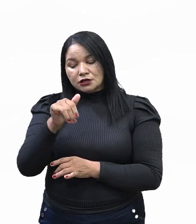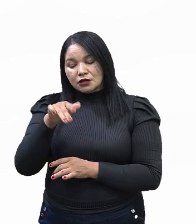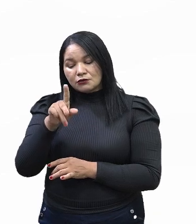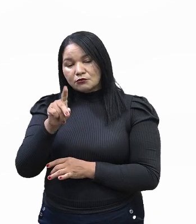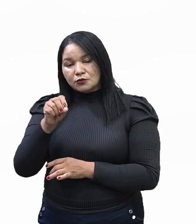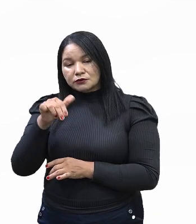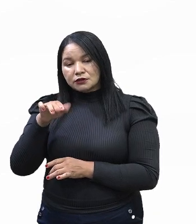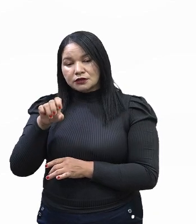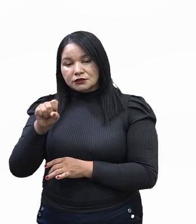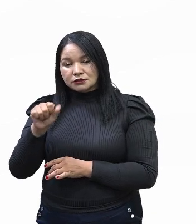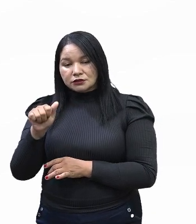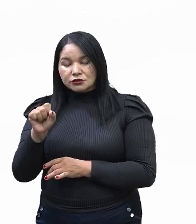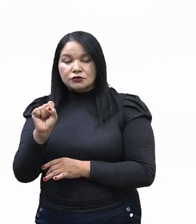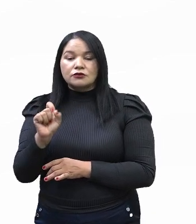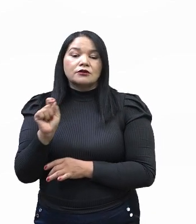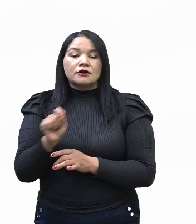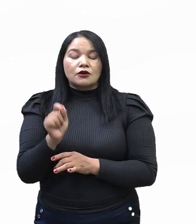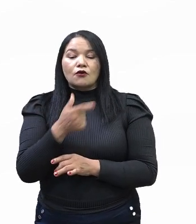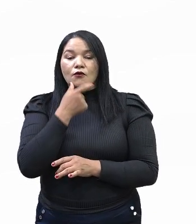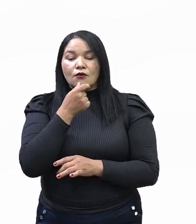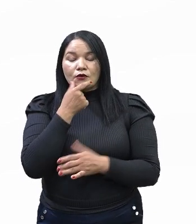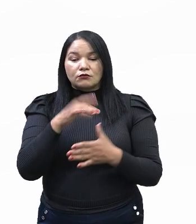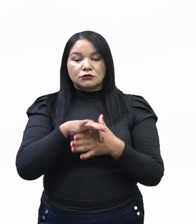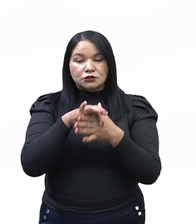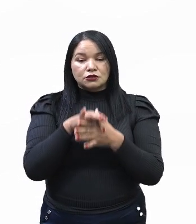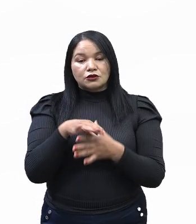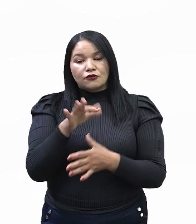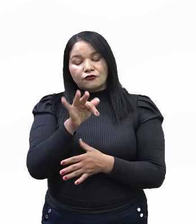Elas são formadas por Francisco Julião em